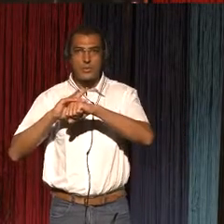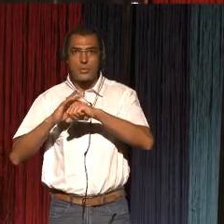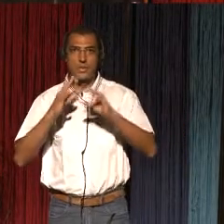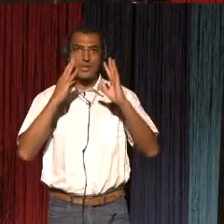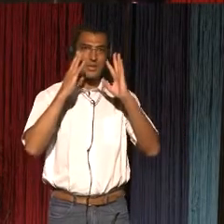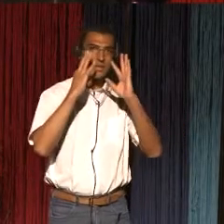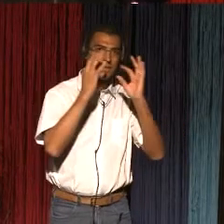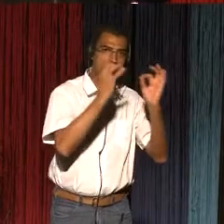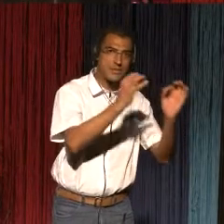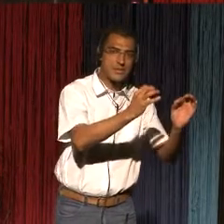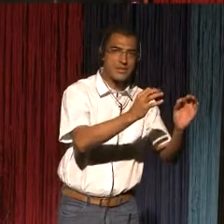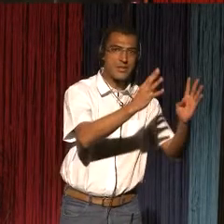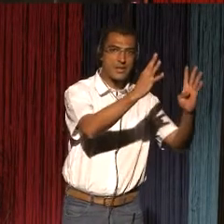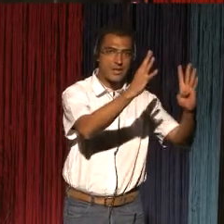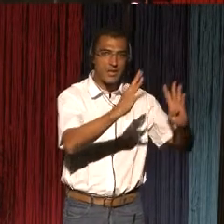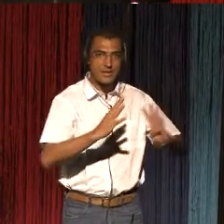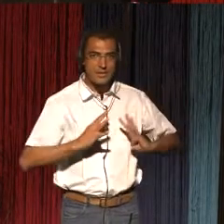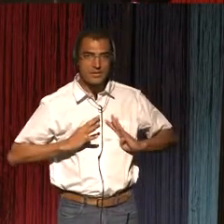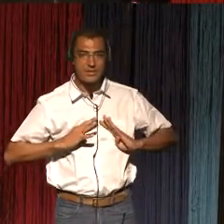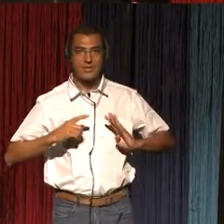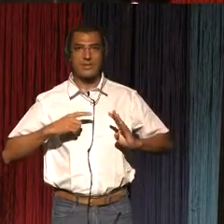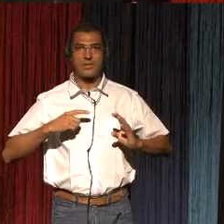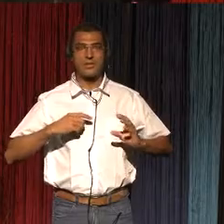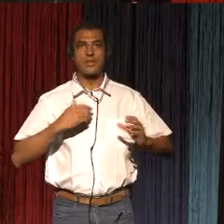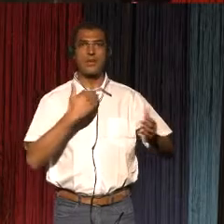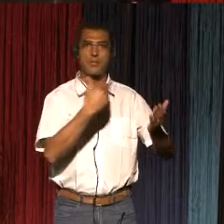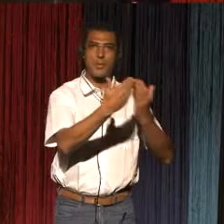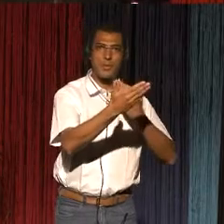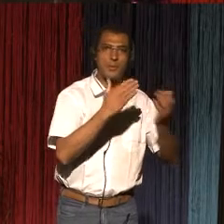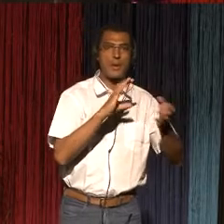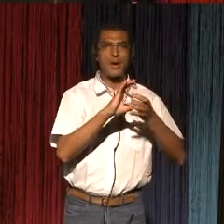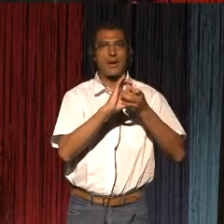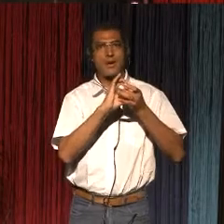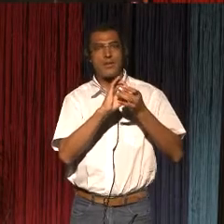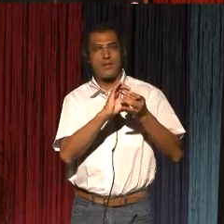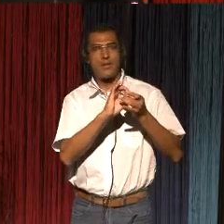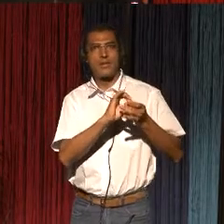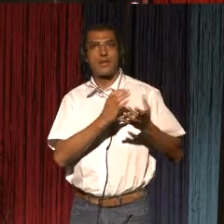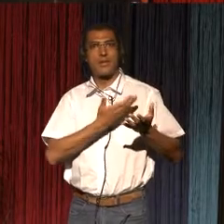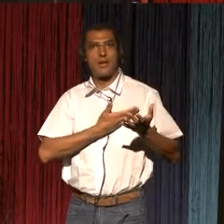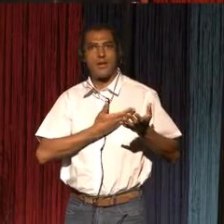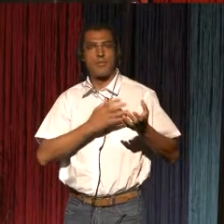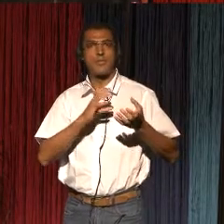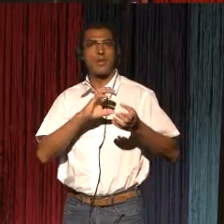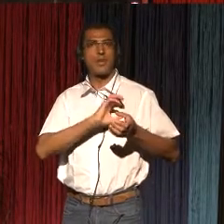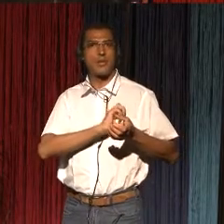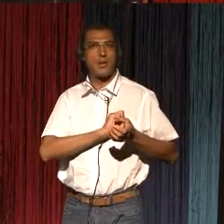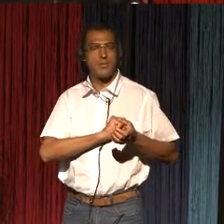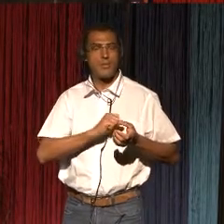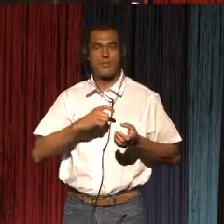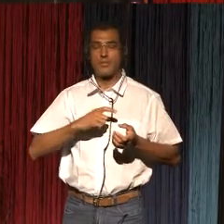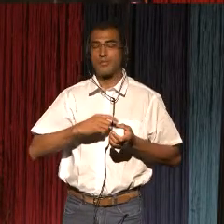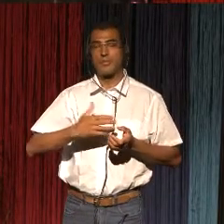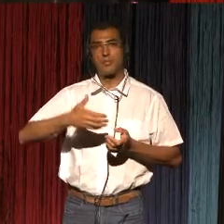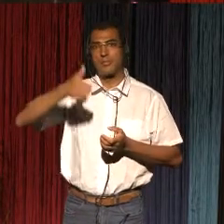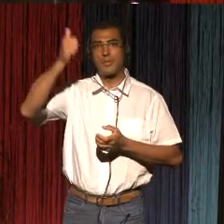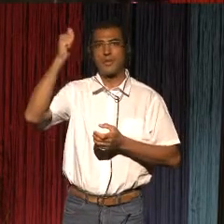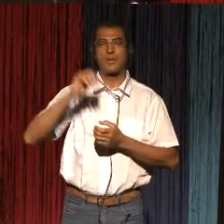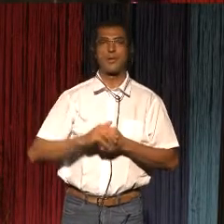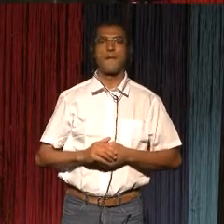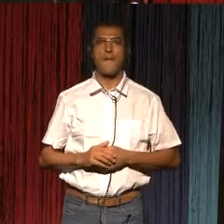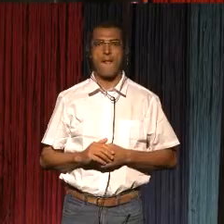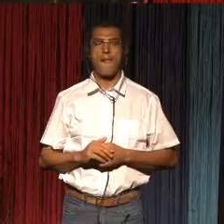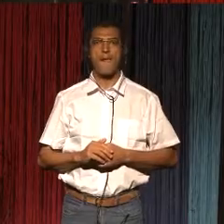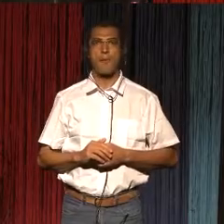uma revisão que foi feita sobre os diferentes métodos daqueles que tentam melhorar as funções executivas.